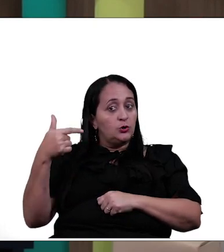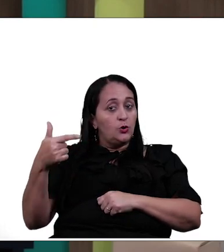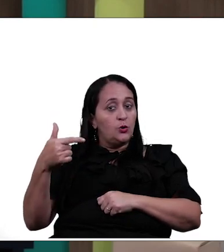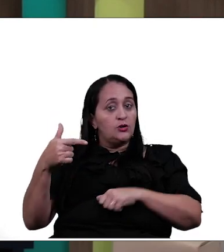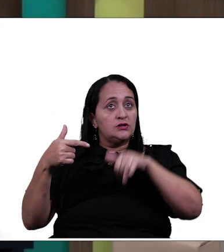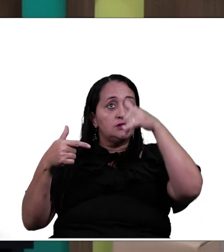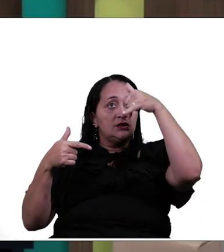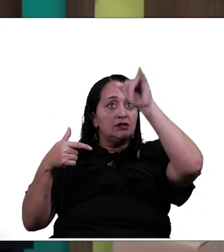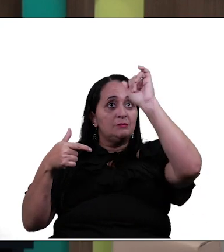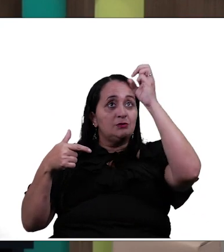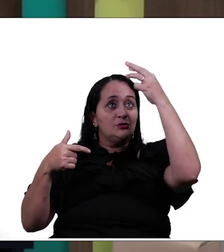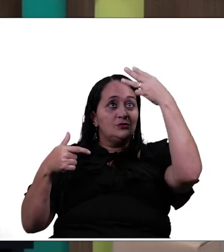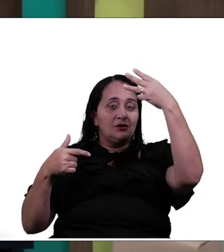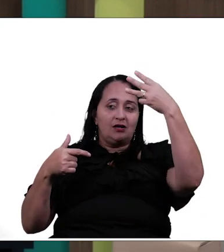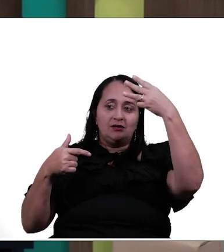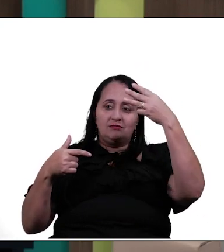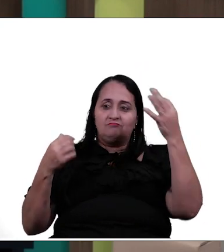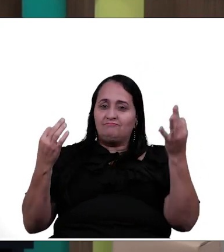1,3555.